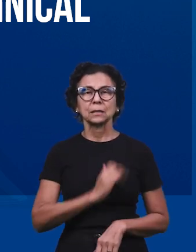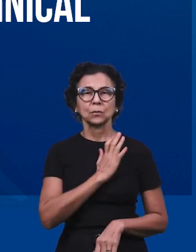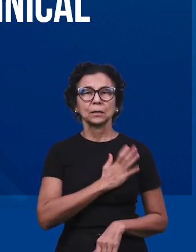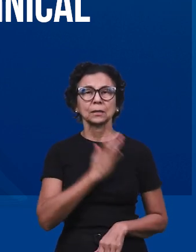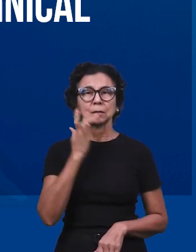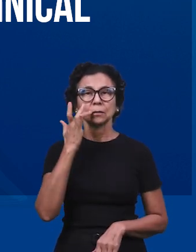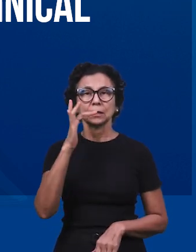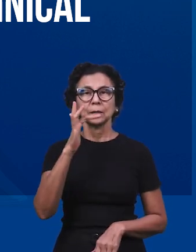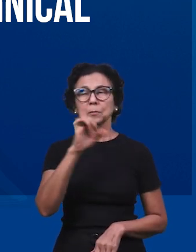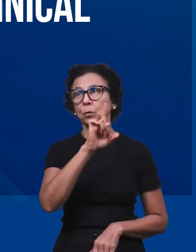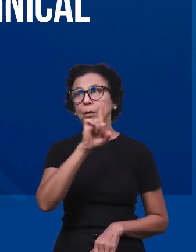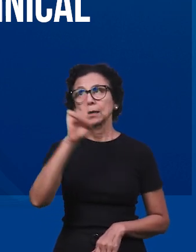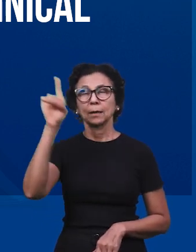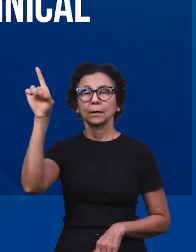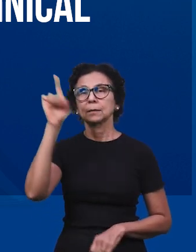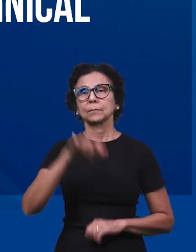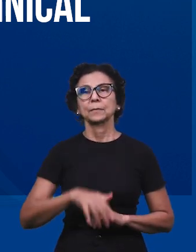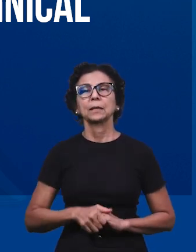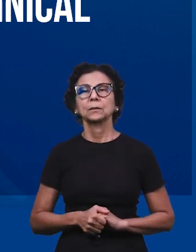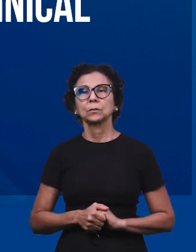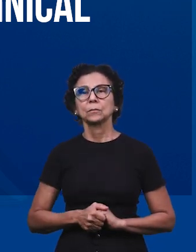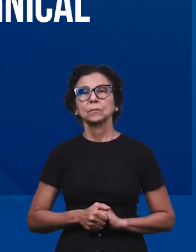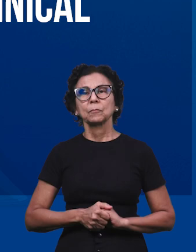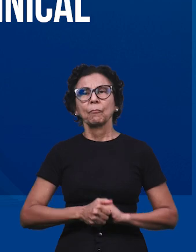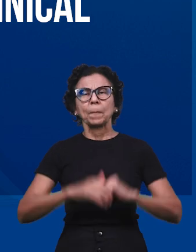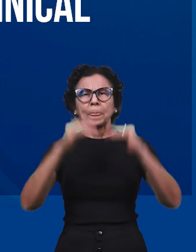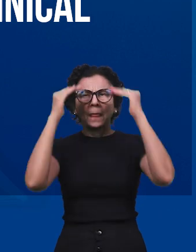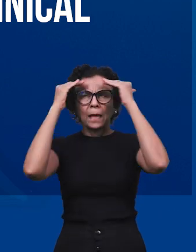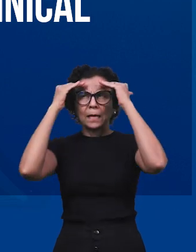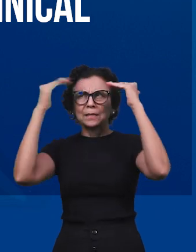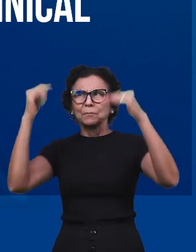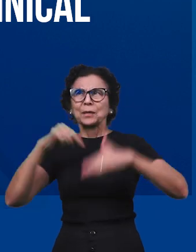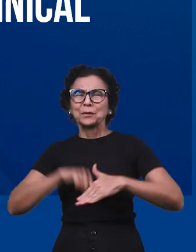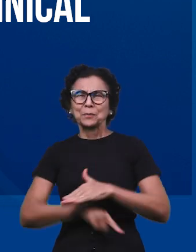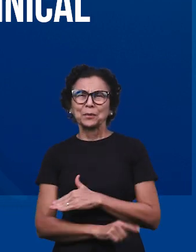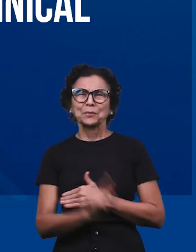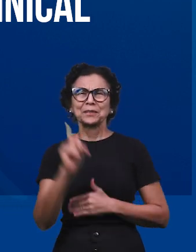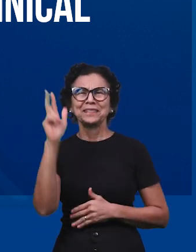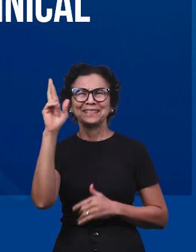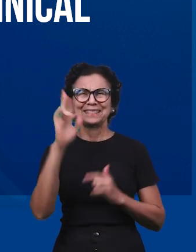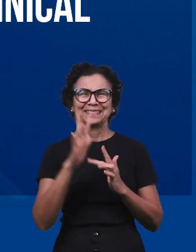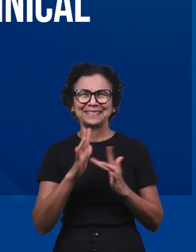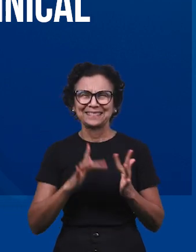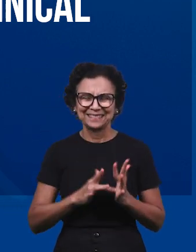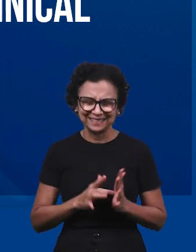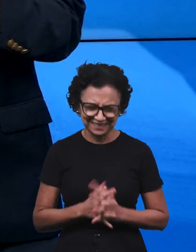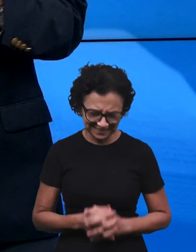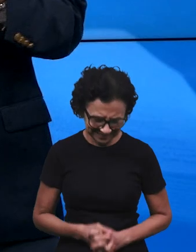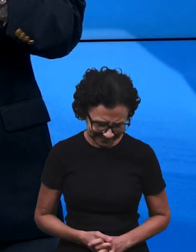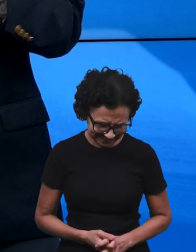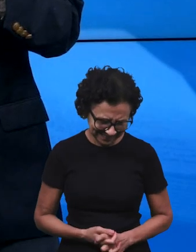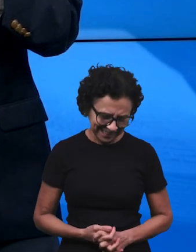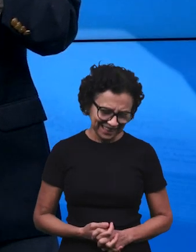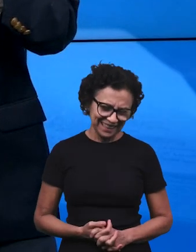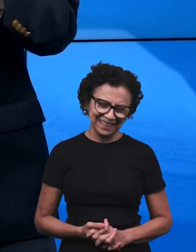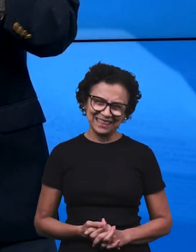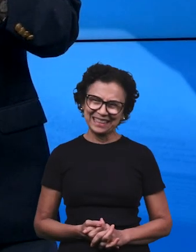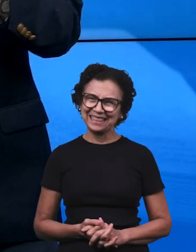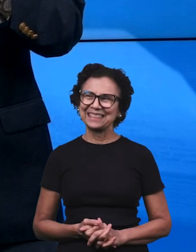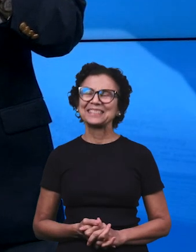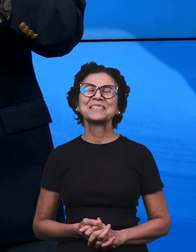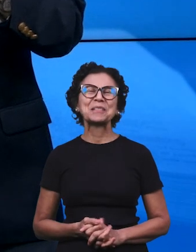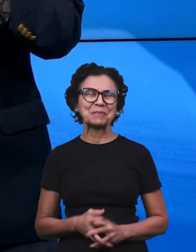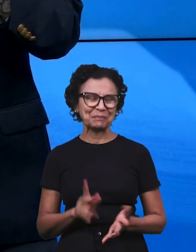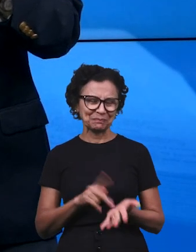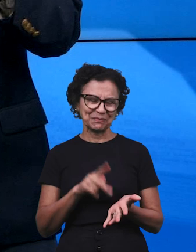no coração. O que é temor? Respeito profundo. A paz do Senhor Jesus. Heloísa, é